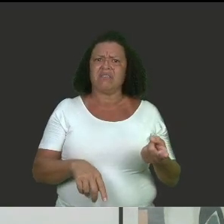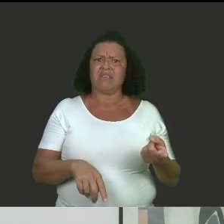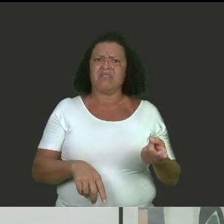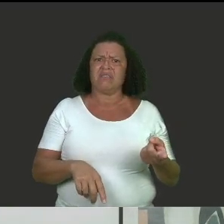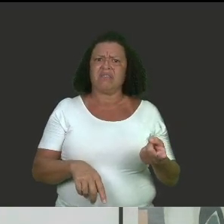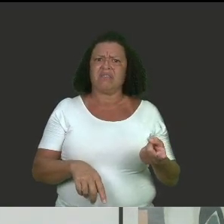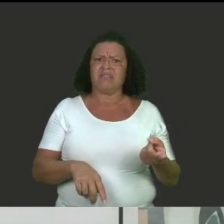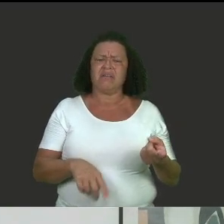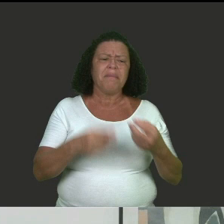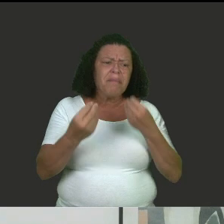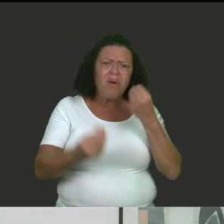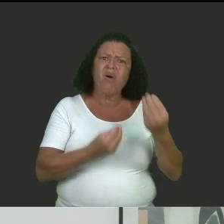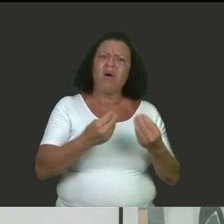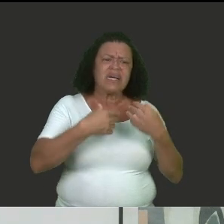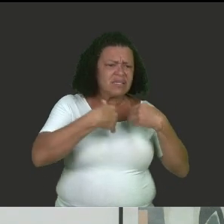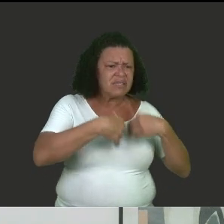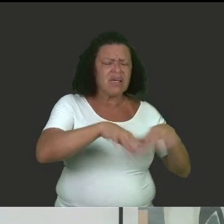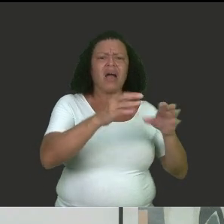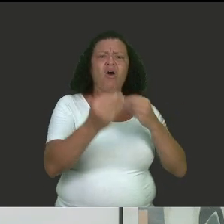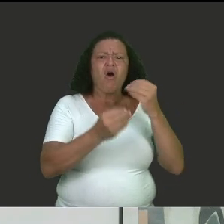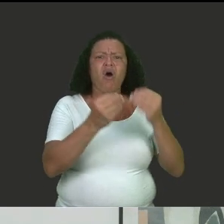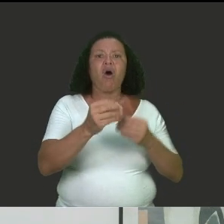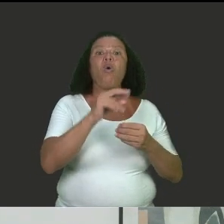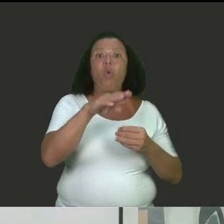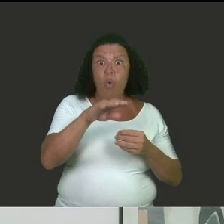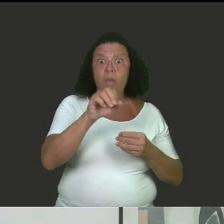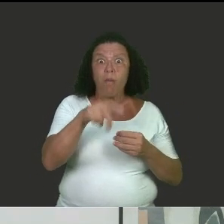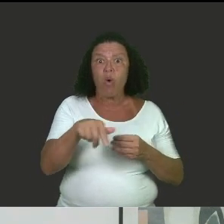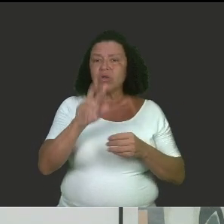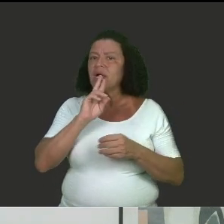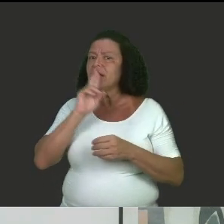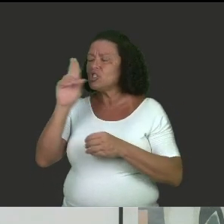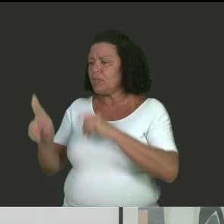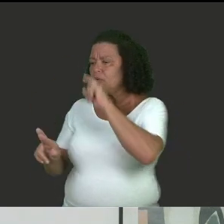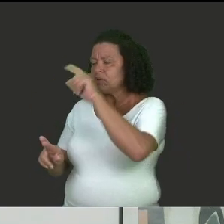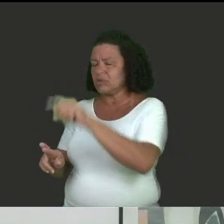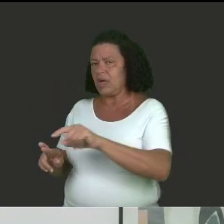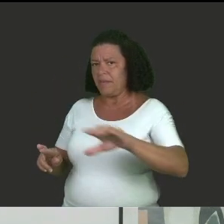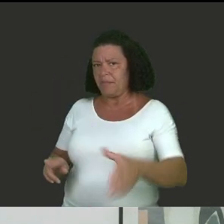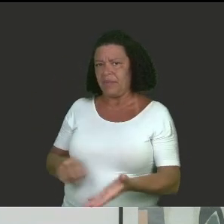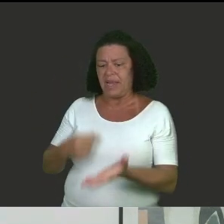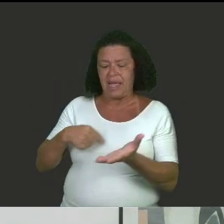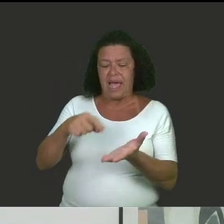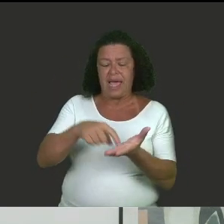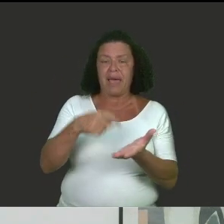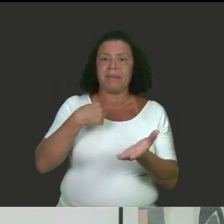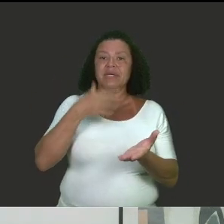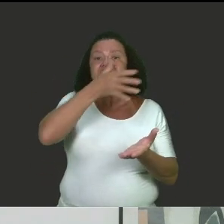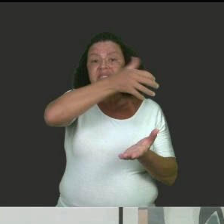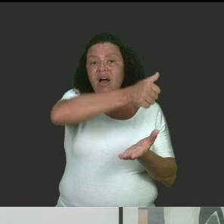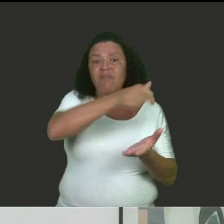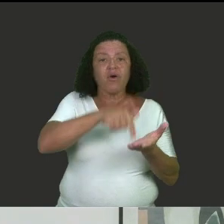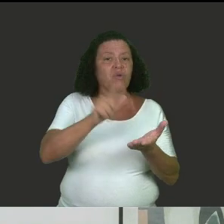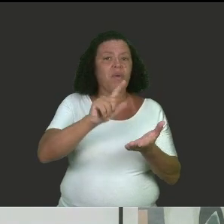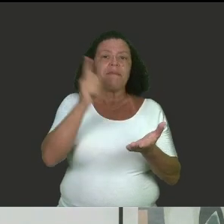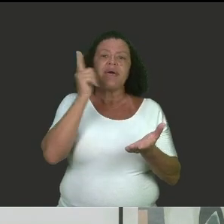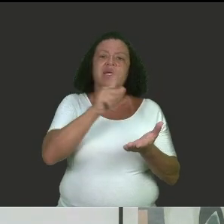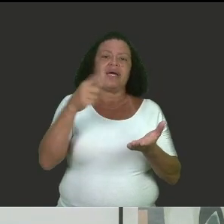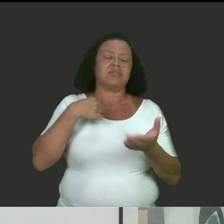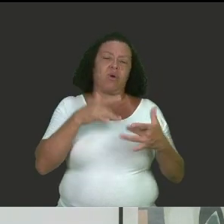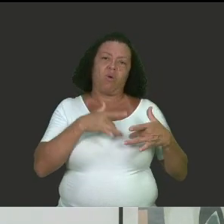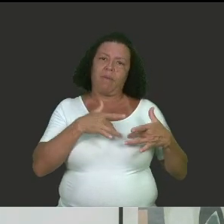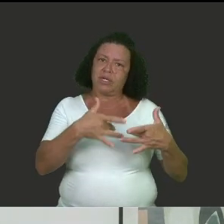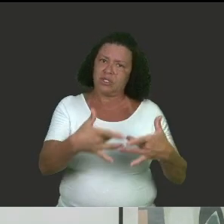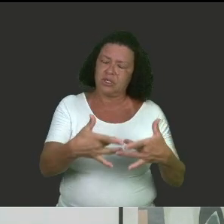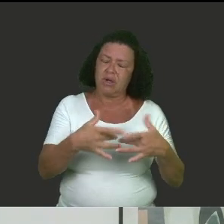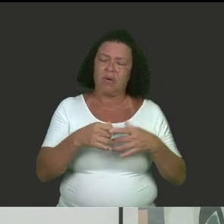menos. Veja como ele respondeu à sua ajuda. Picou a mão que o salvara. Não merecia sua compaixão.